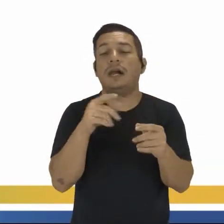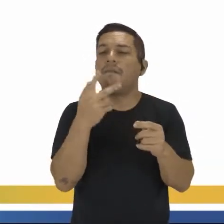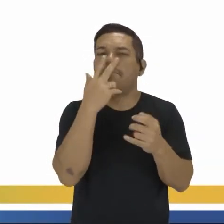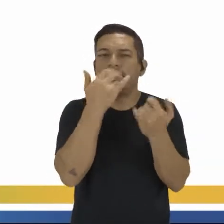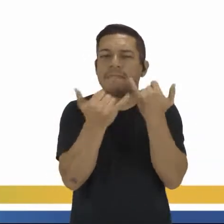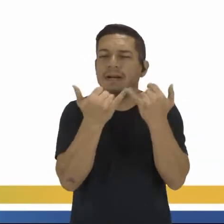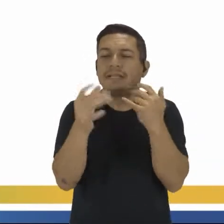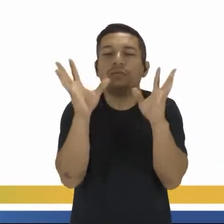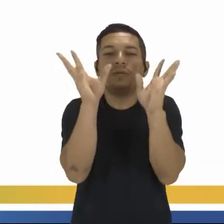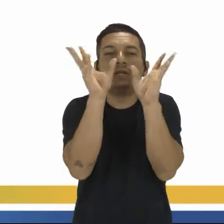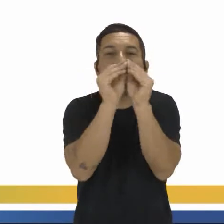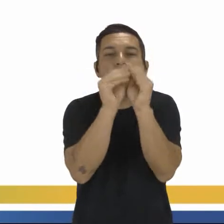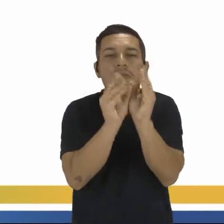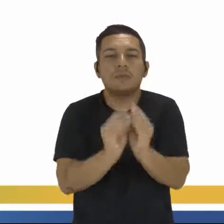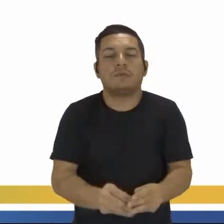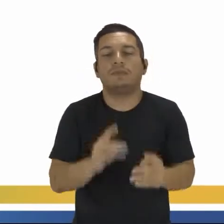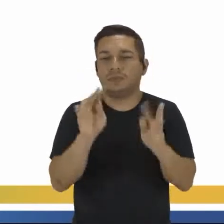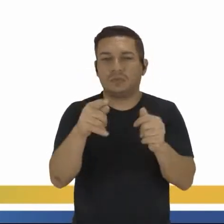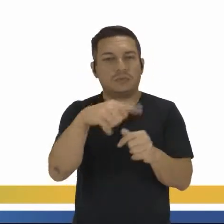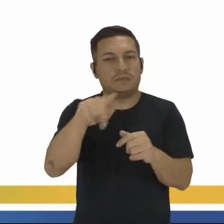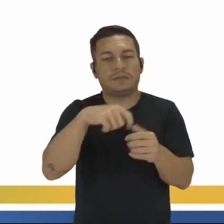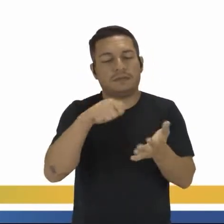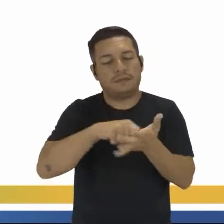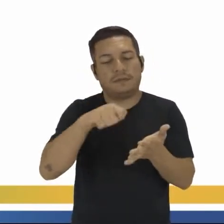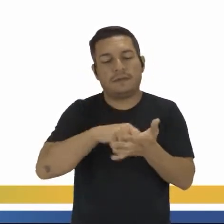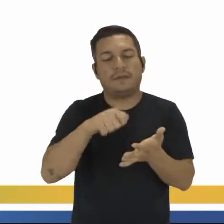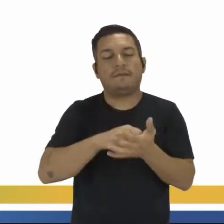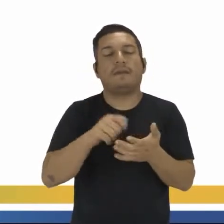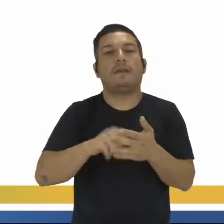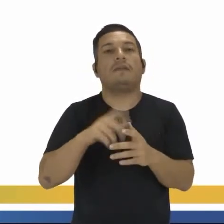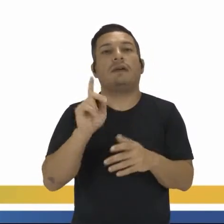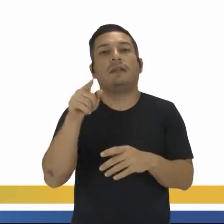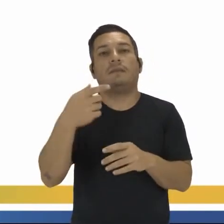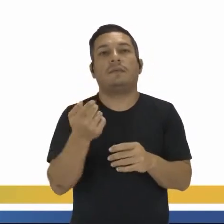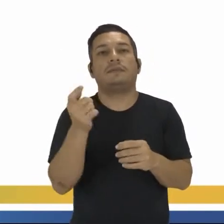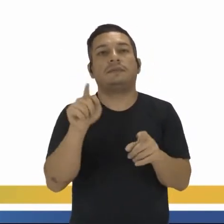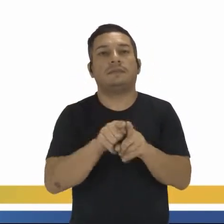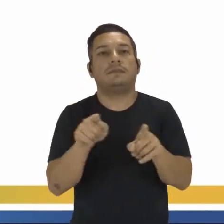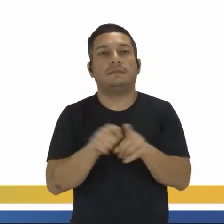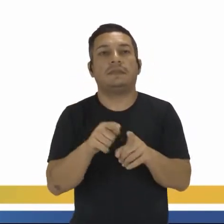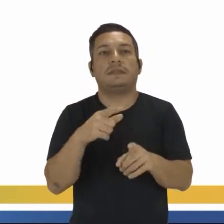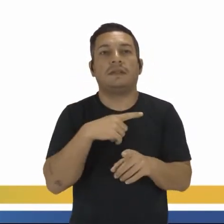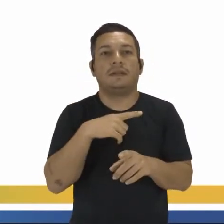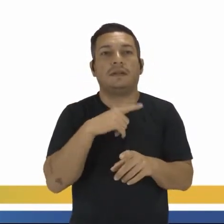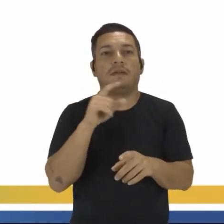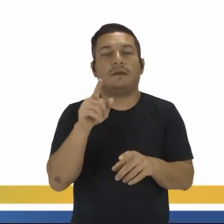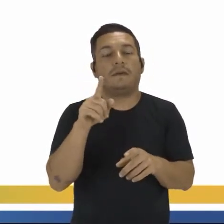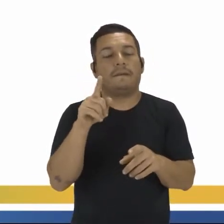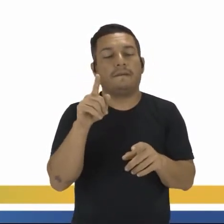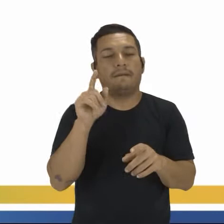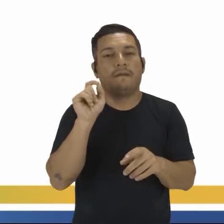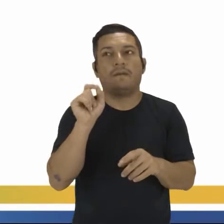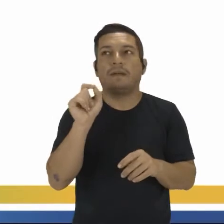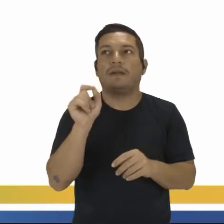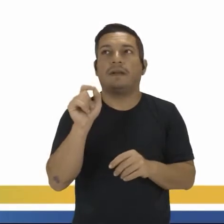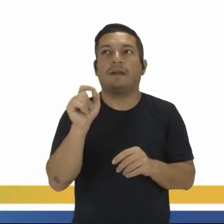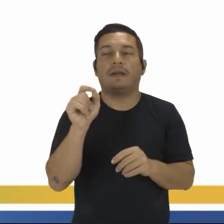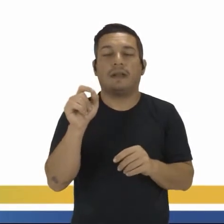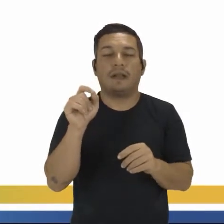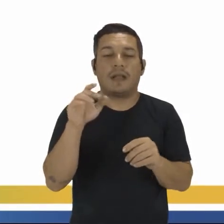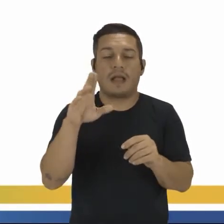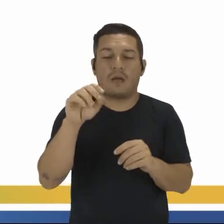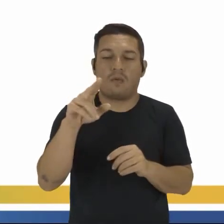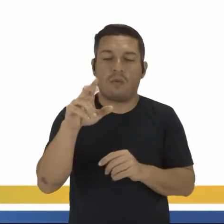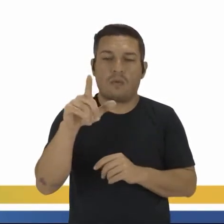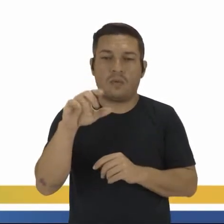resumo de tudo aquilo que você falou em 2 ou 3 linhas e depois retomasse essa tese. Você deve retomar a tese na sua